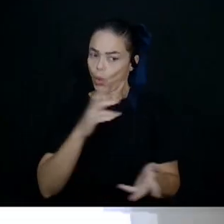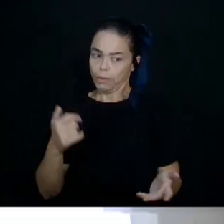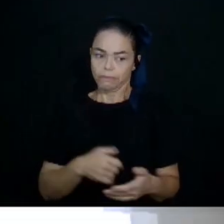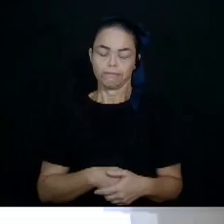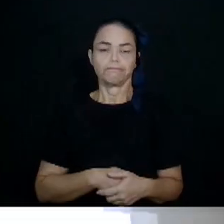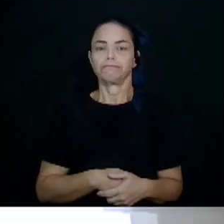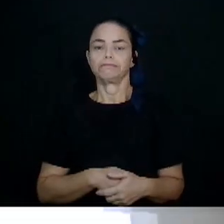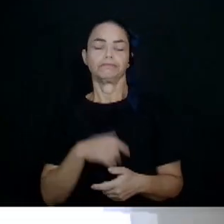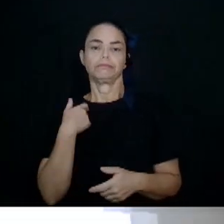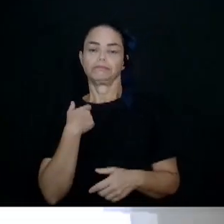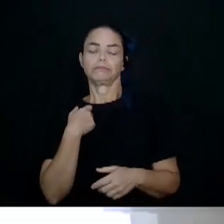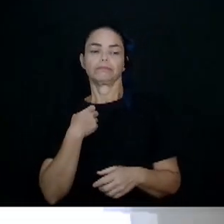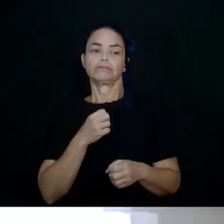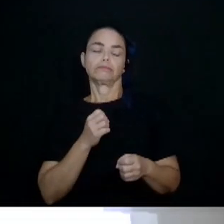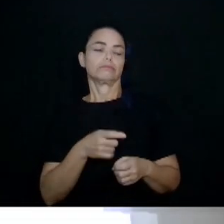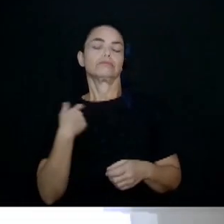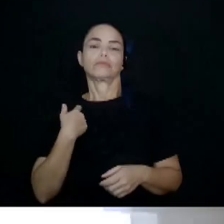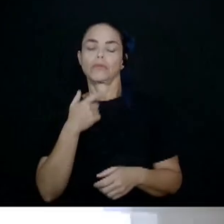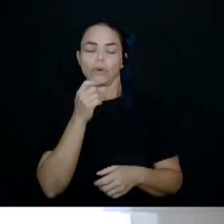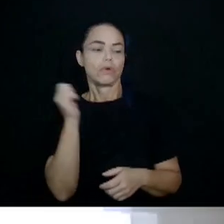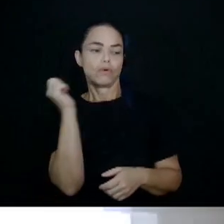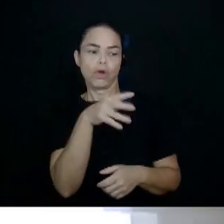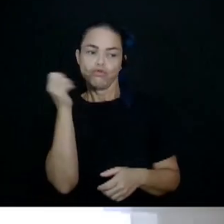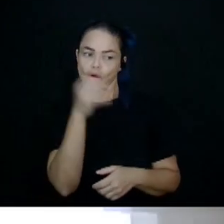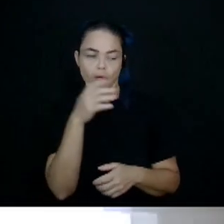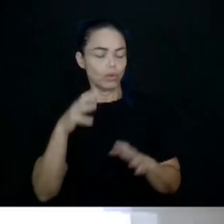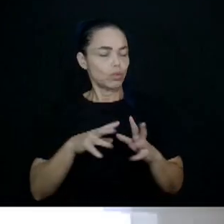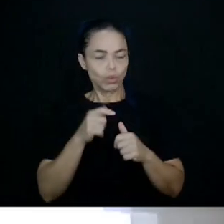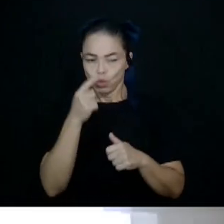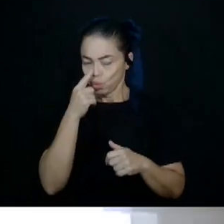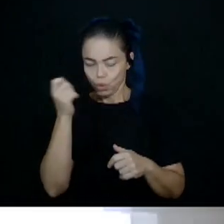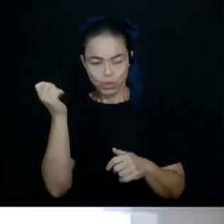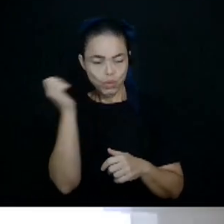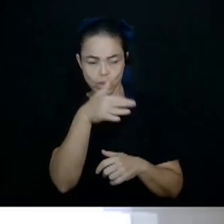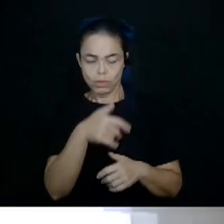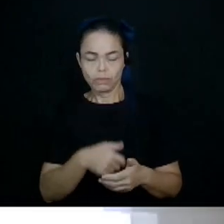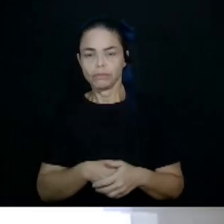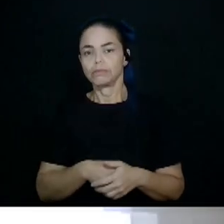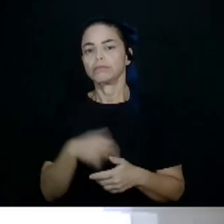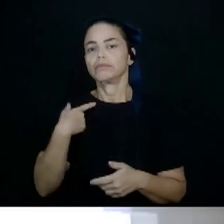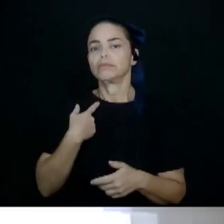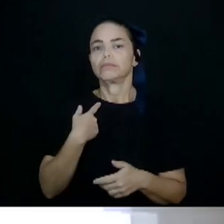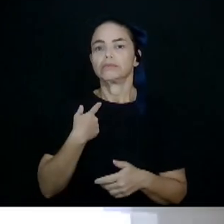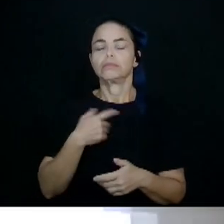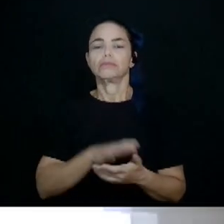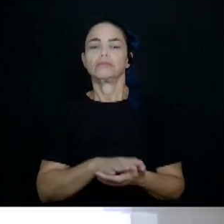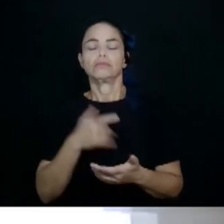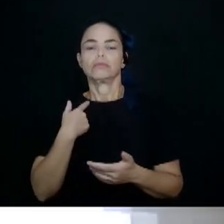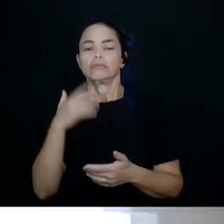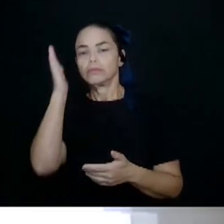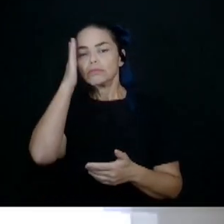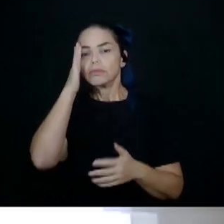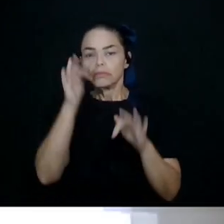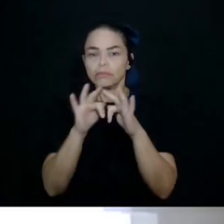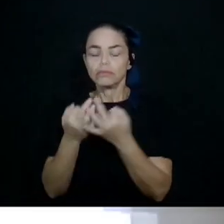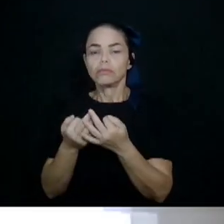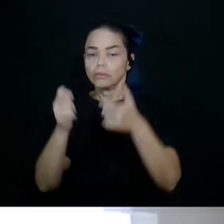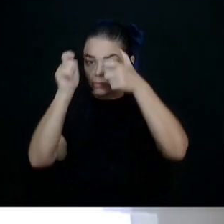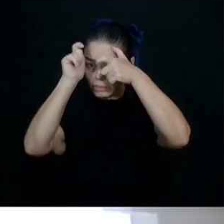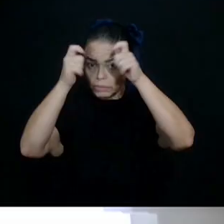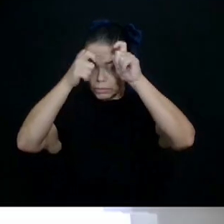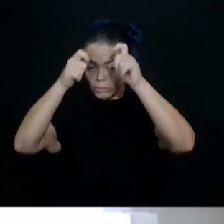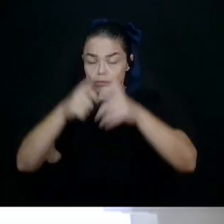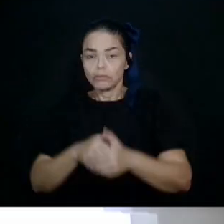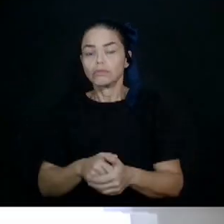vai se desfazer de tudo, então é um processo, né? Primeiro a compreensão da família que aquilo é um transtorno, o nível